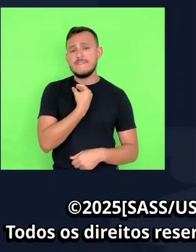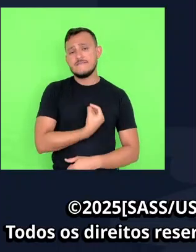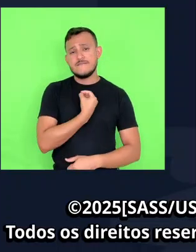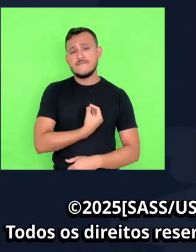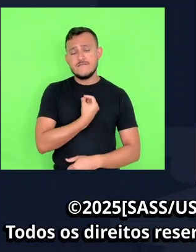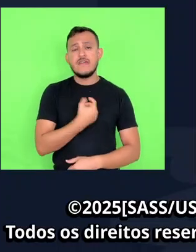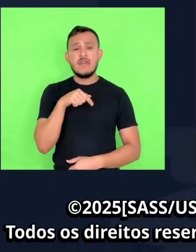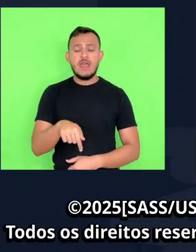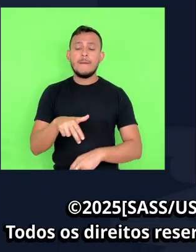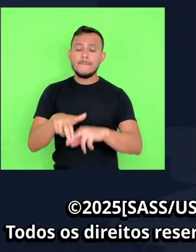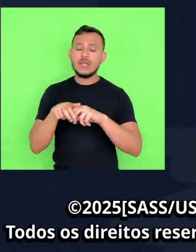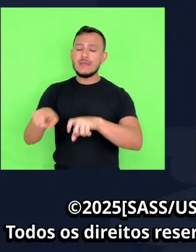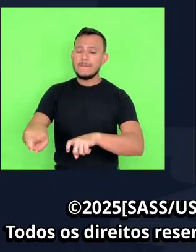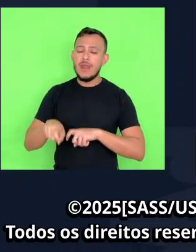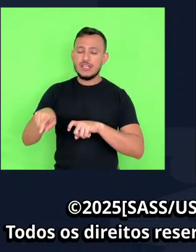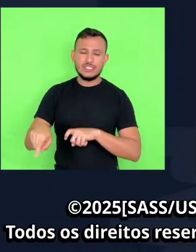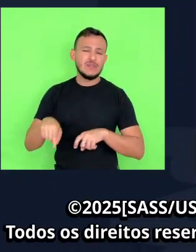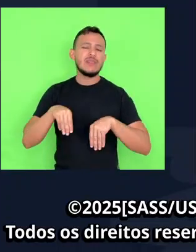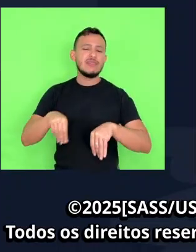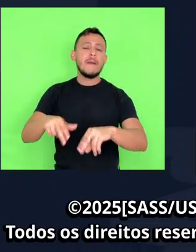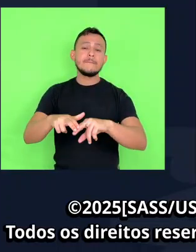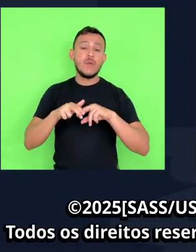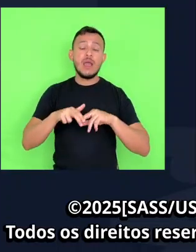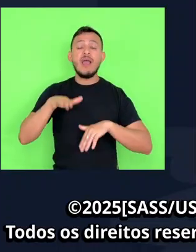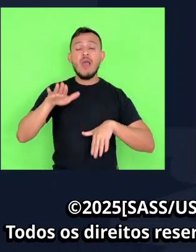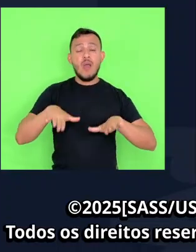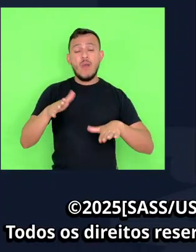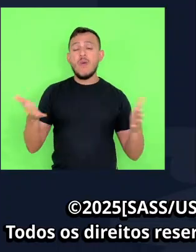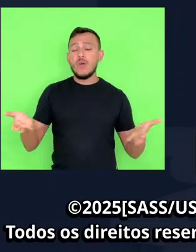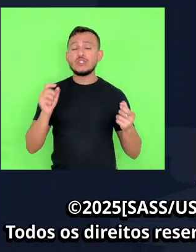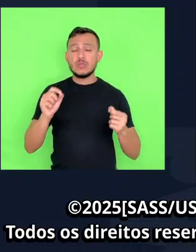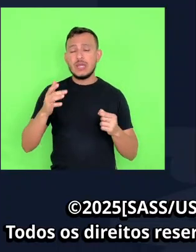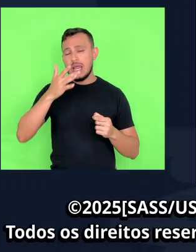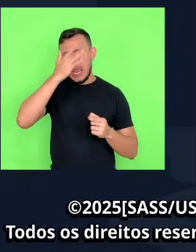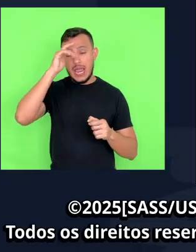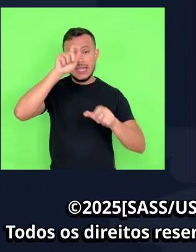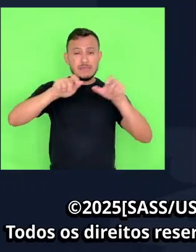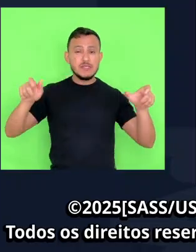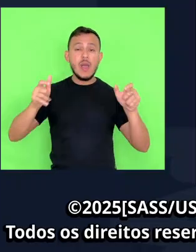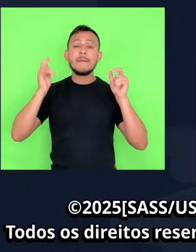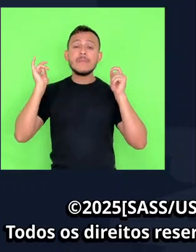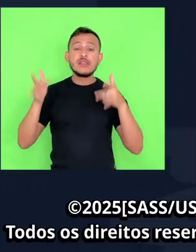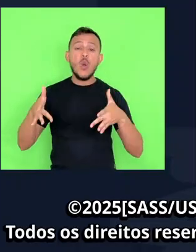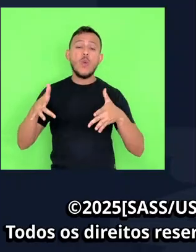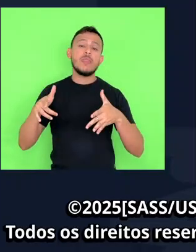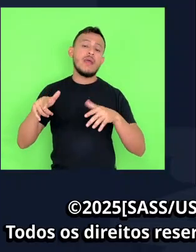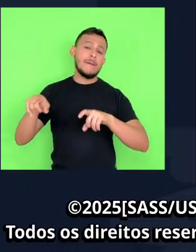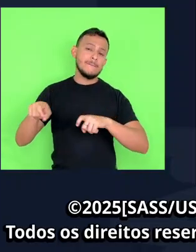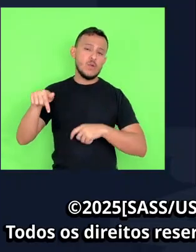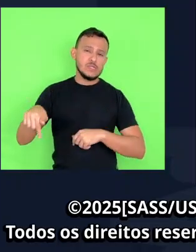viver do plantio da terra, porque hoje, muitas vezes, as gerações abandonam a